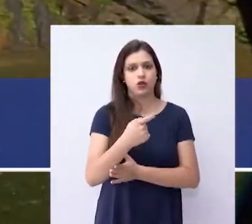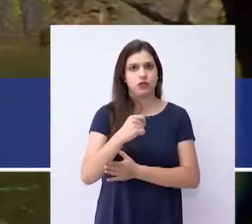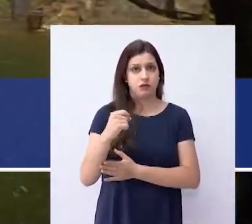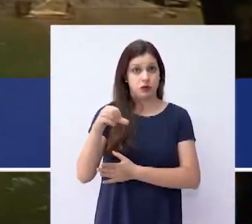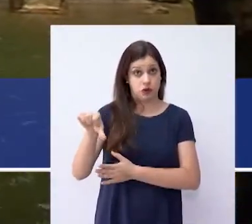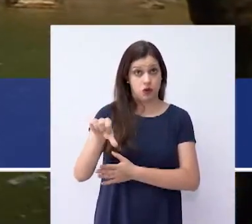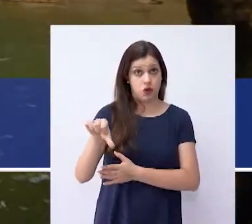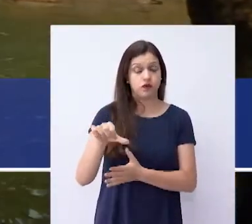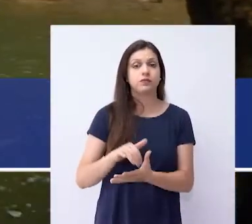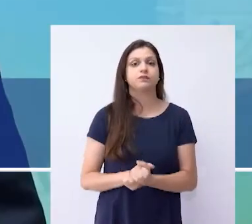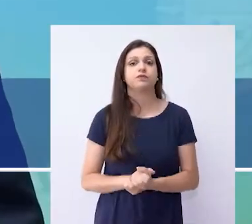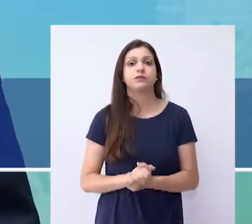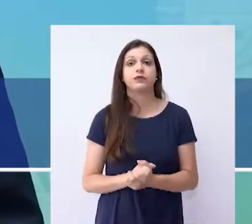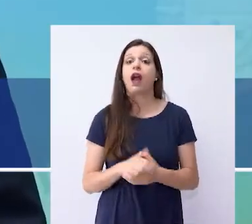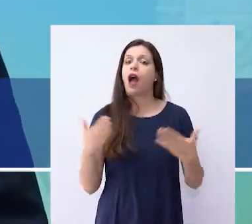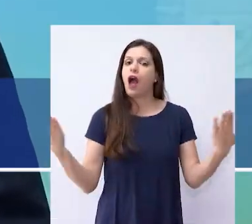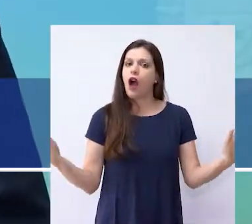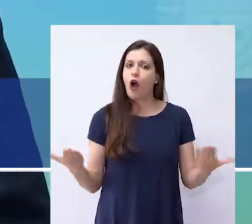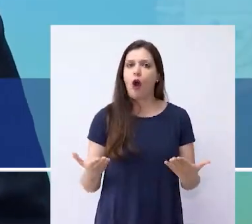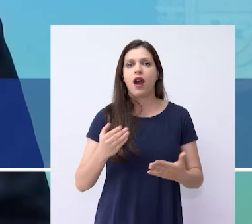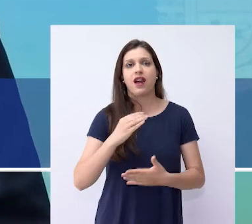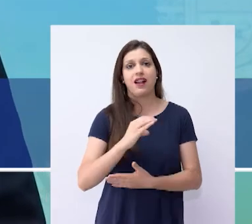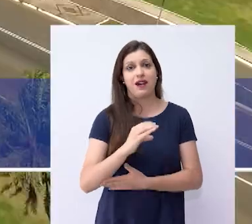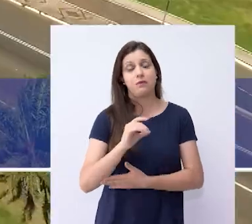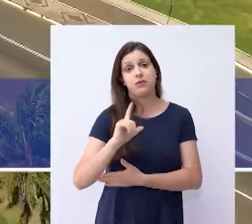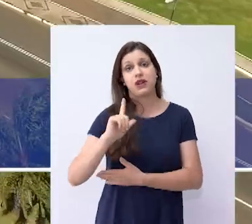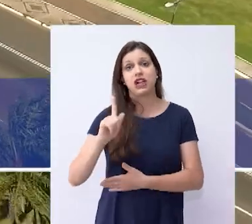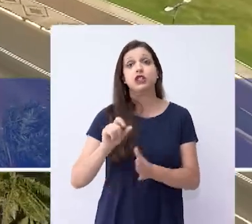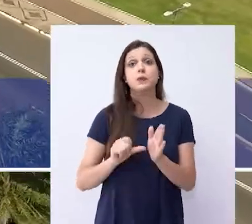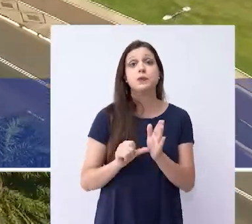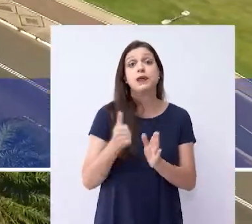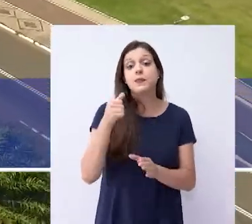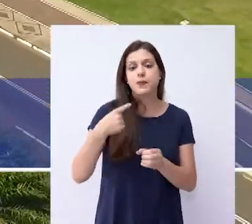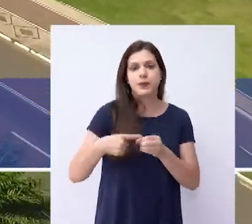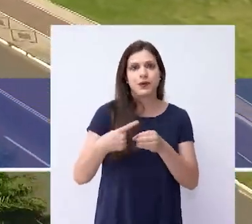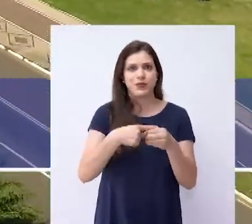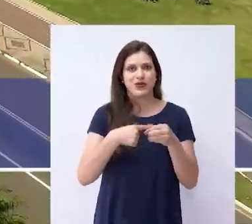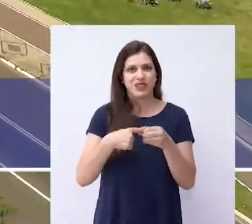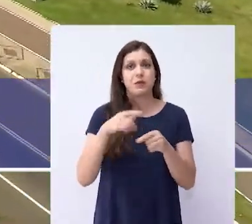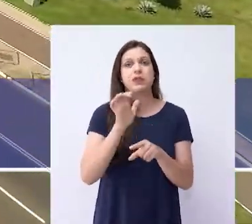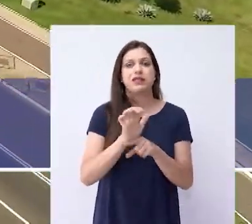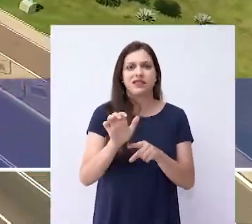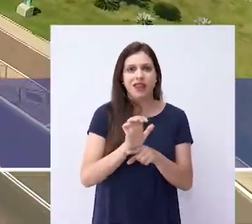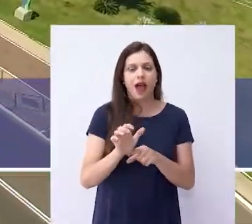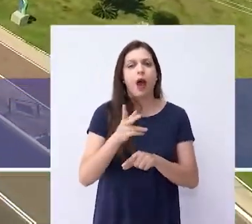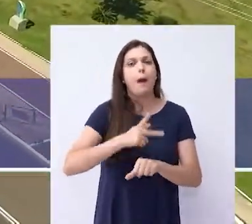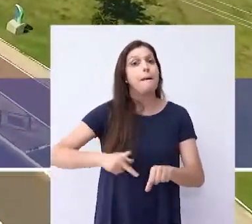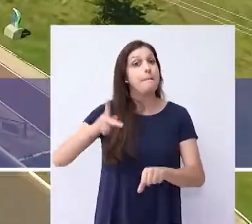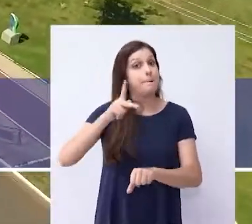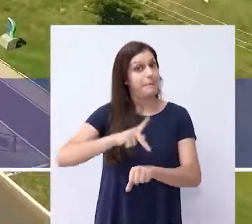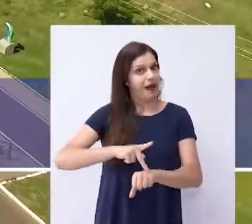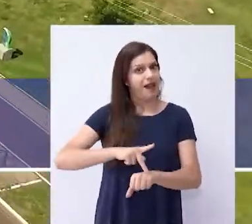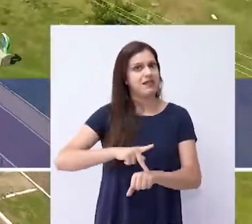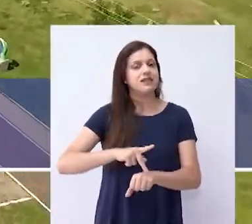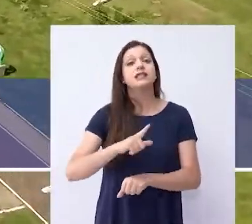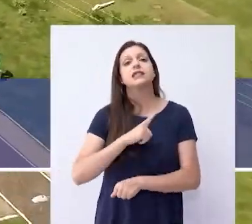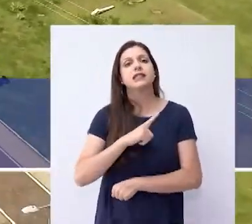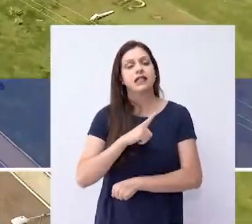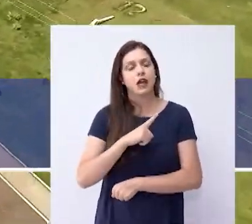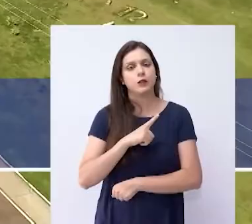desde 2009, e agora Campo Grande é o primeiro município do estado e do país a ter